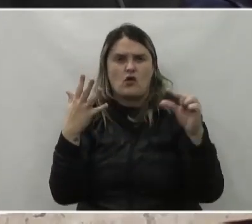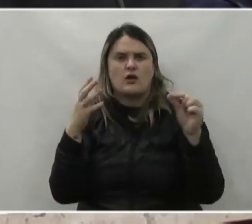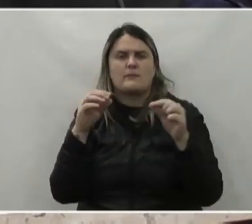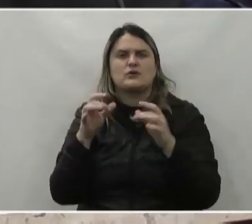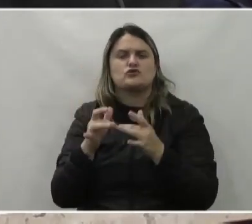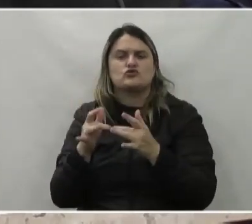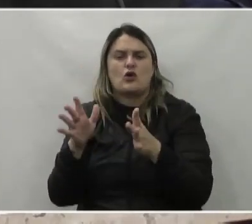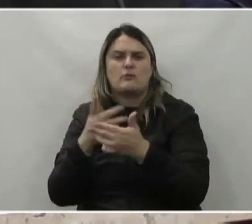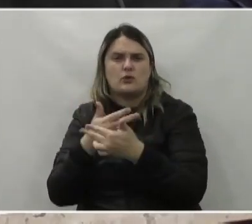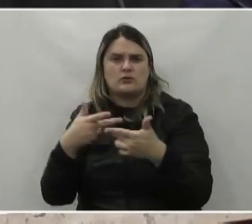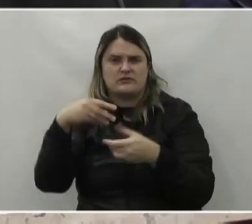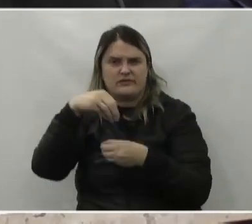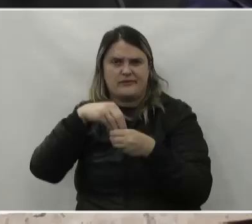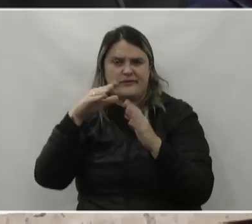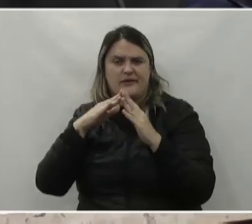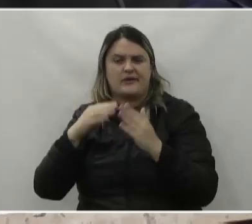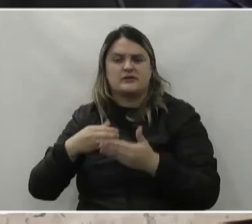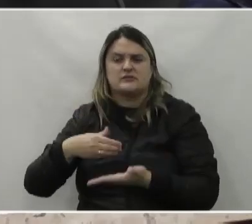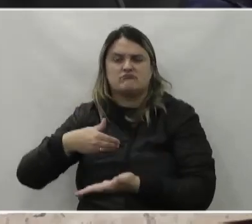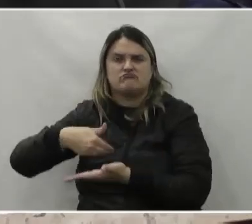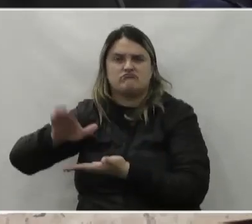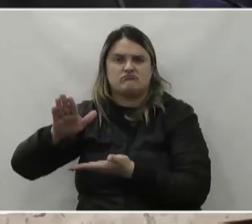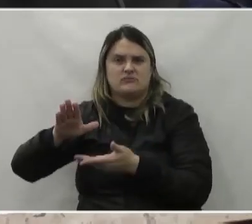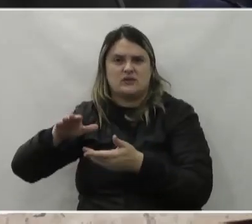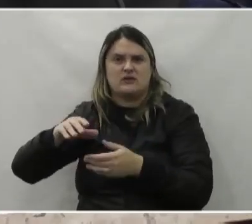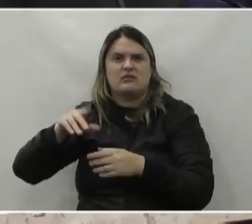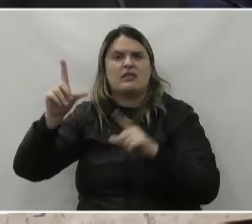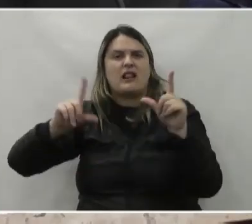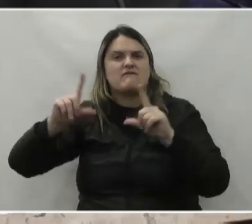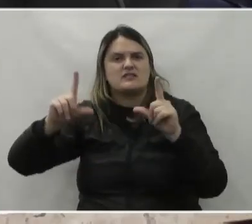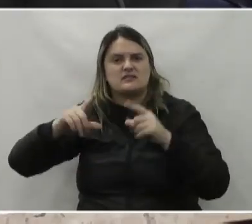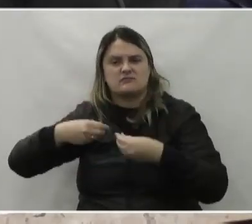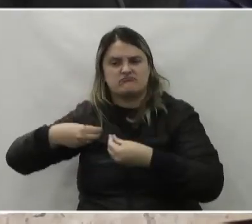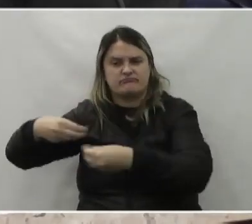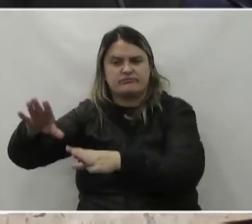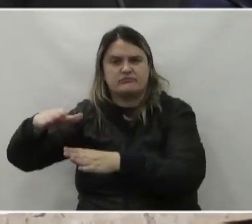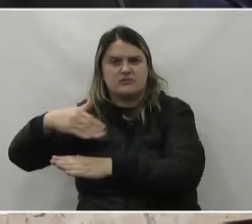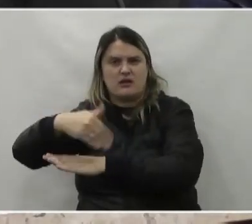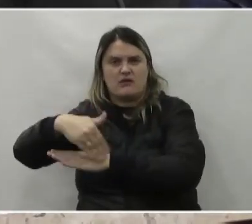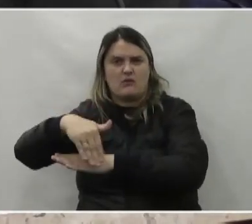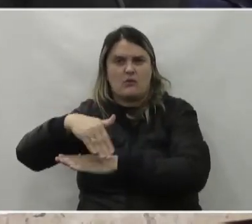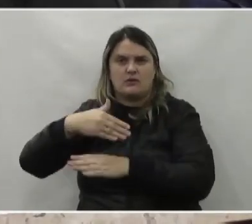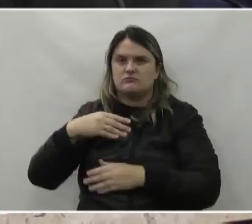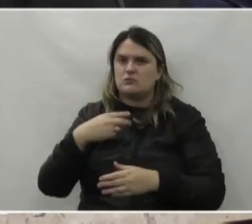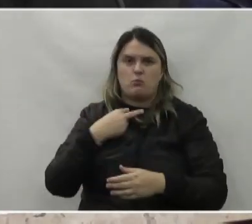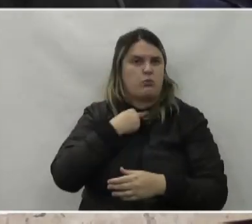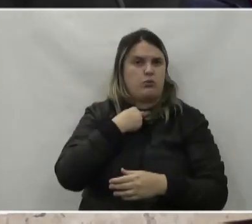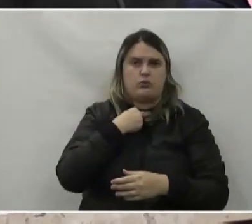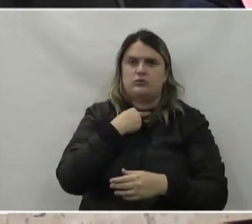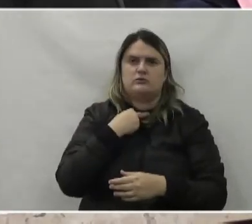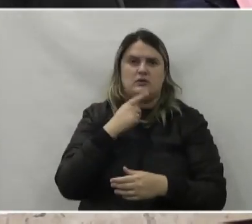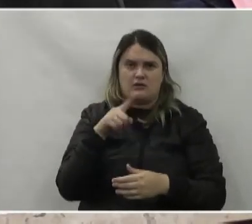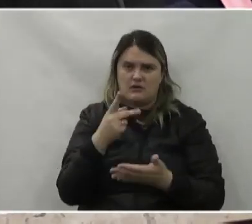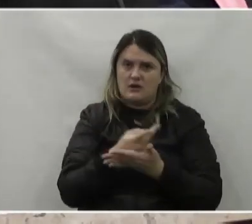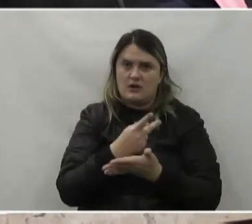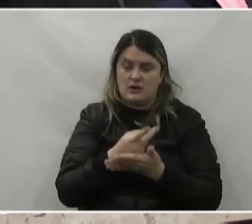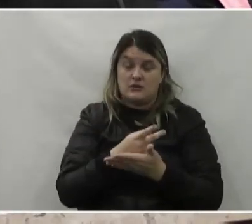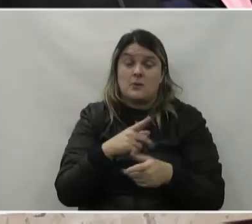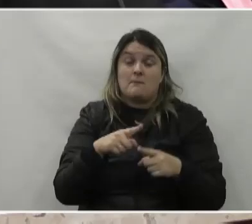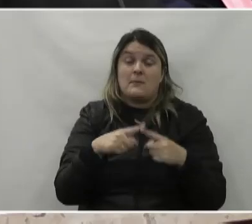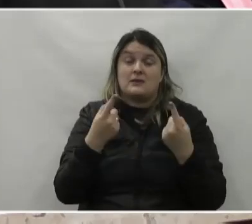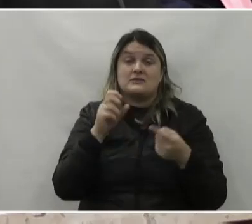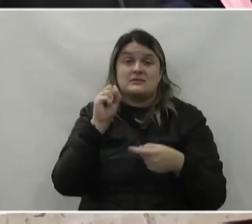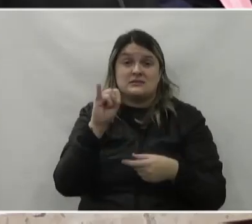móveis velhos, de televisão velha, de tudo. Então, se a Secretaria do